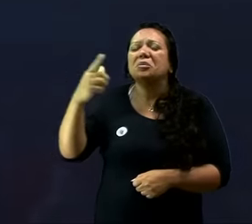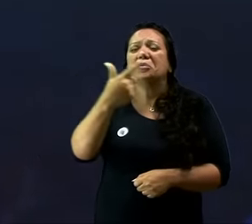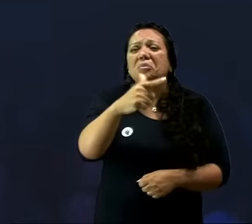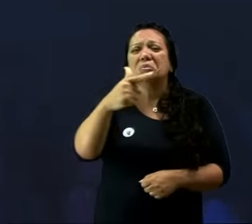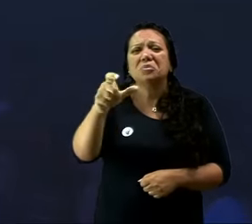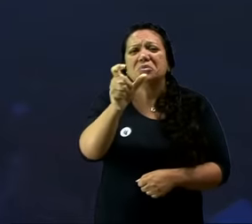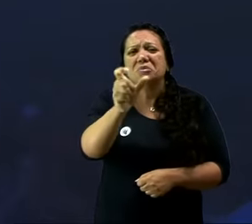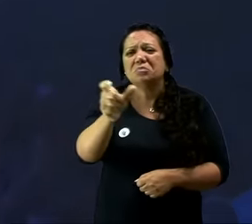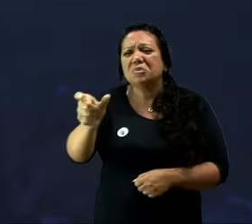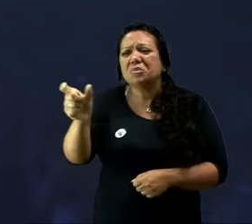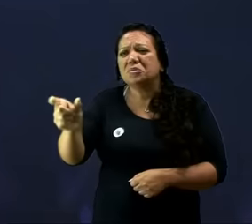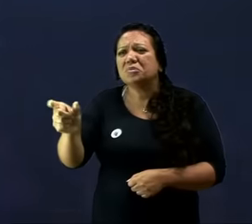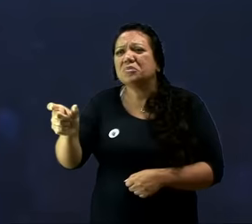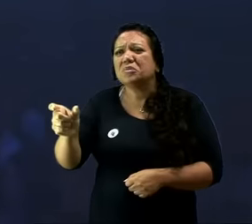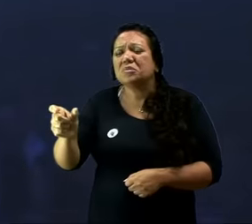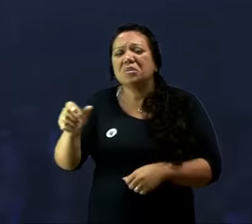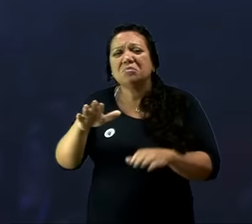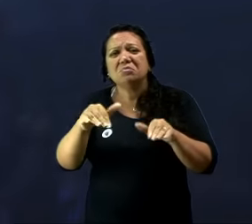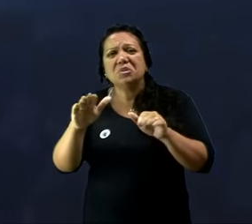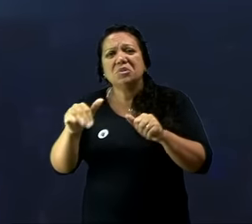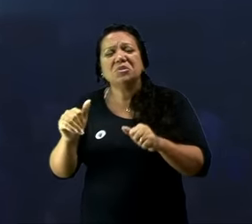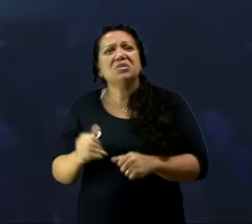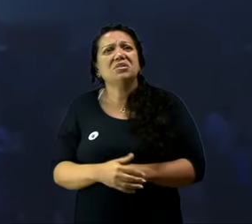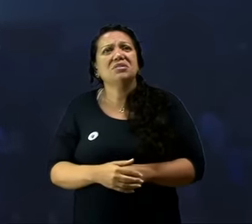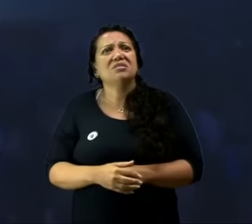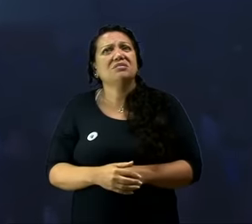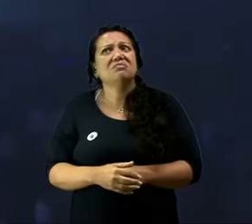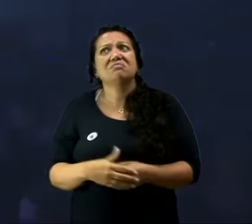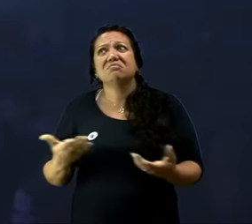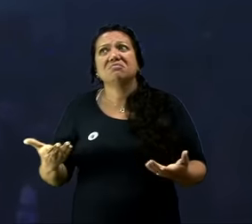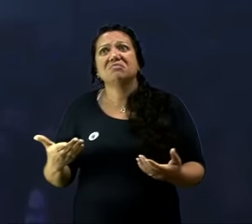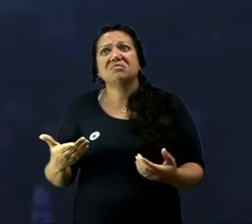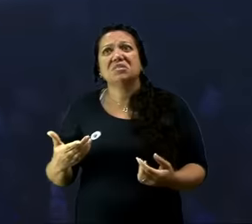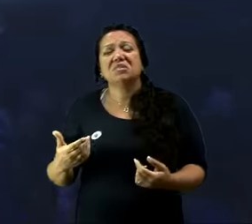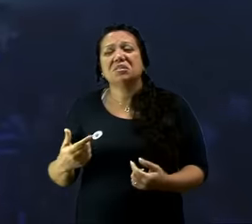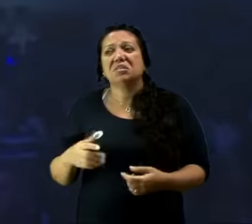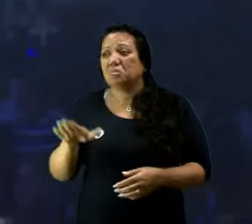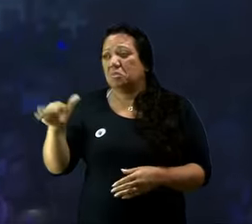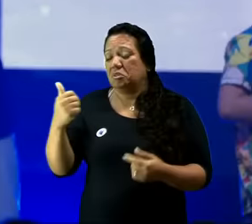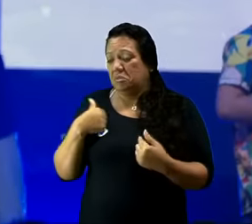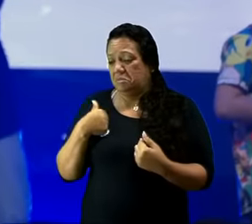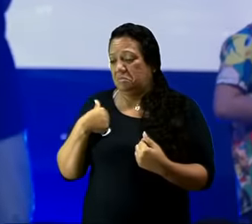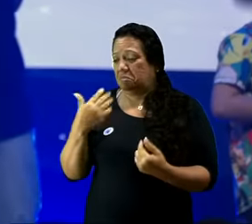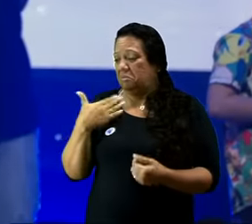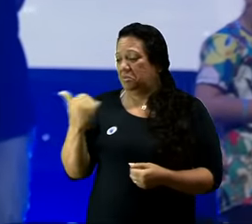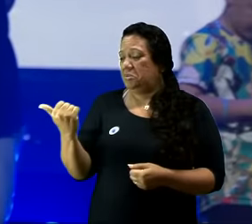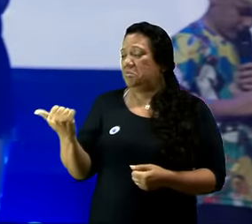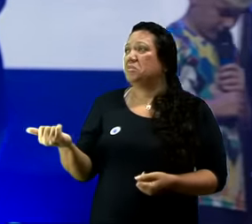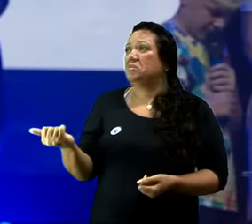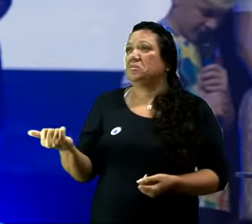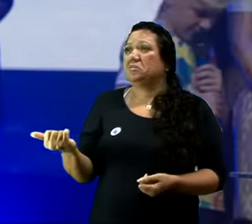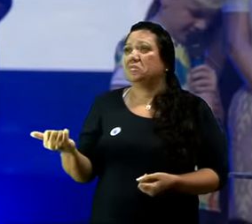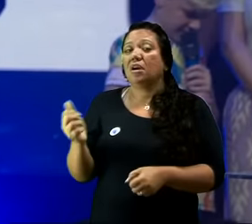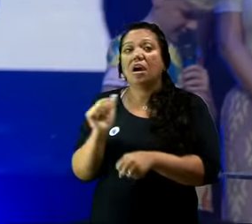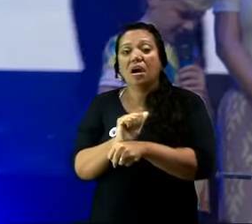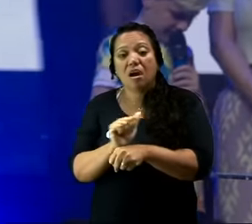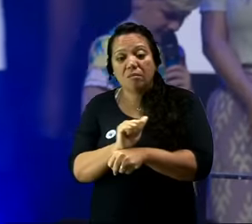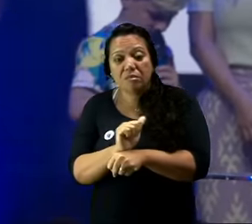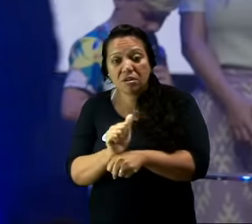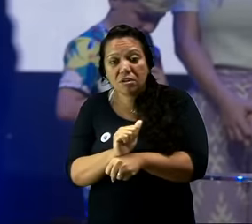mim. Mal sabia Abraão que o Deus pedir a ele é livramento. É Deus dizer: Abraão, eu